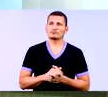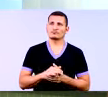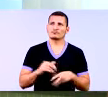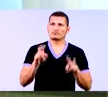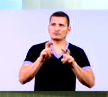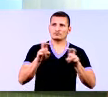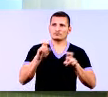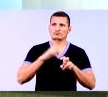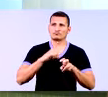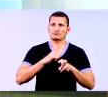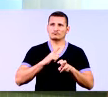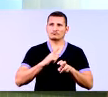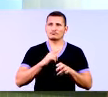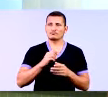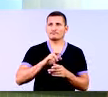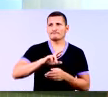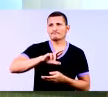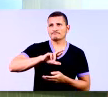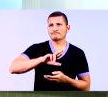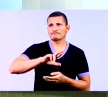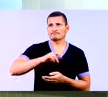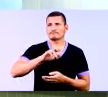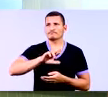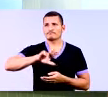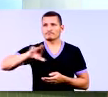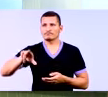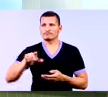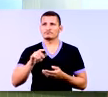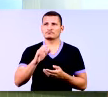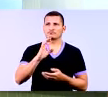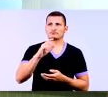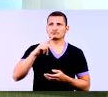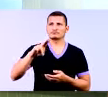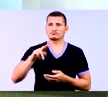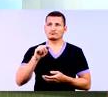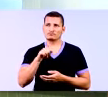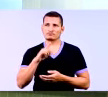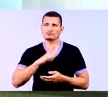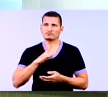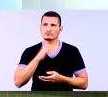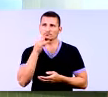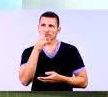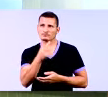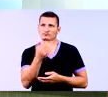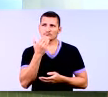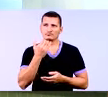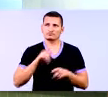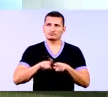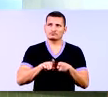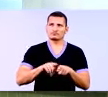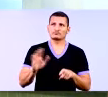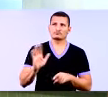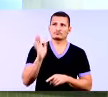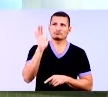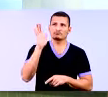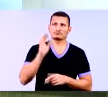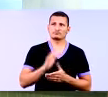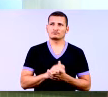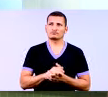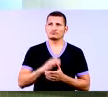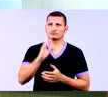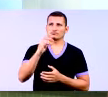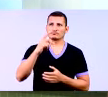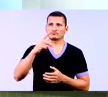processador. Essa máquina gasta muita energia e não E era muito cara, né? Os processadores muito caros. O